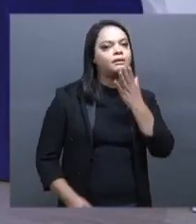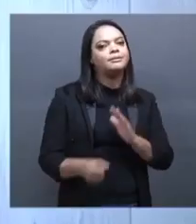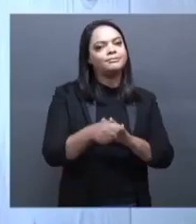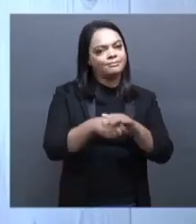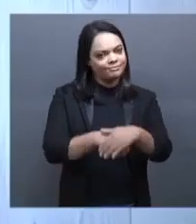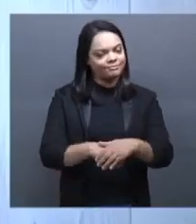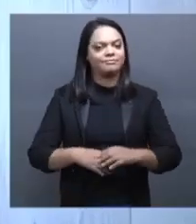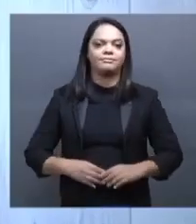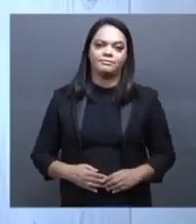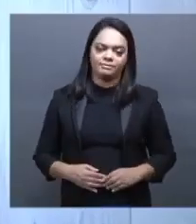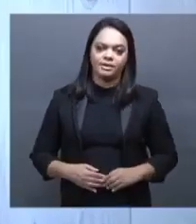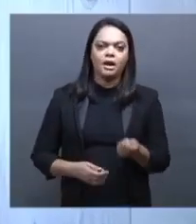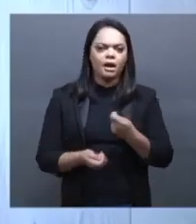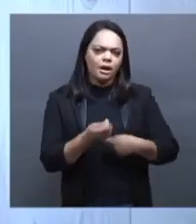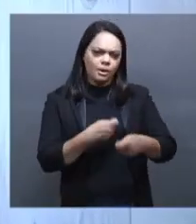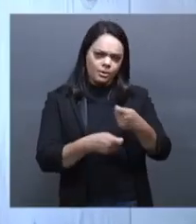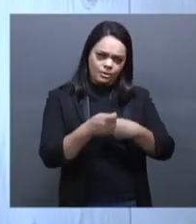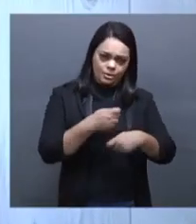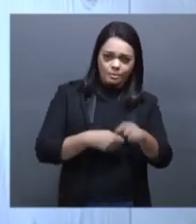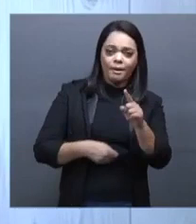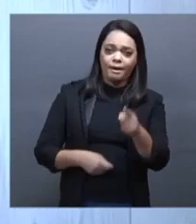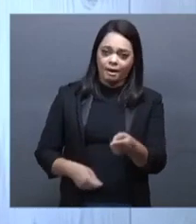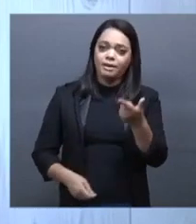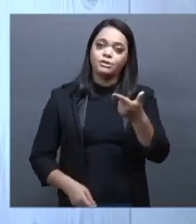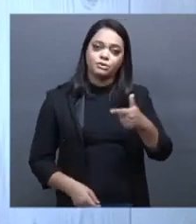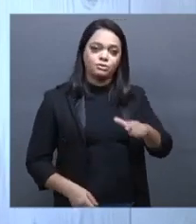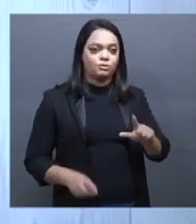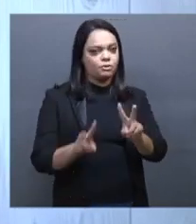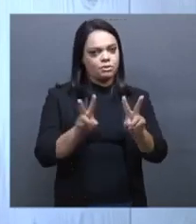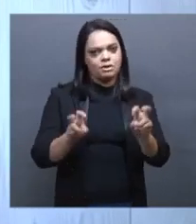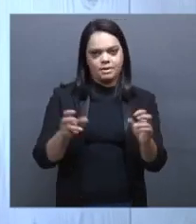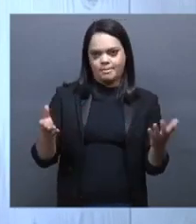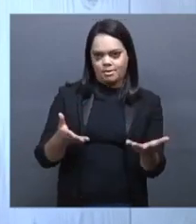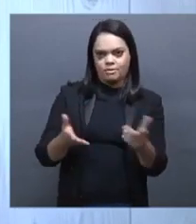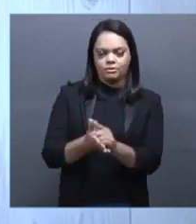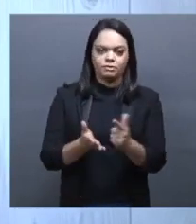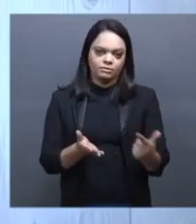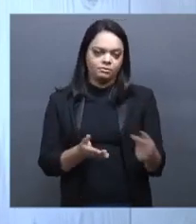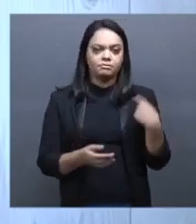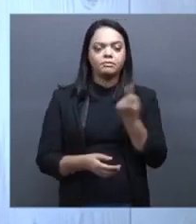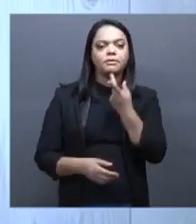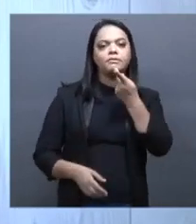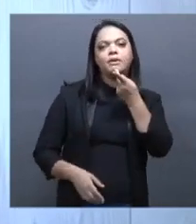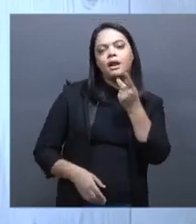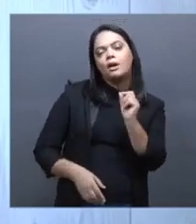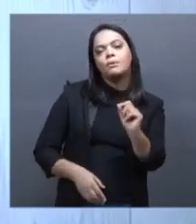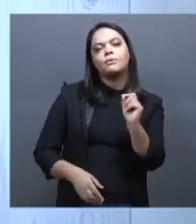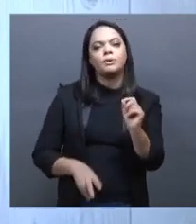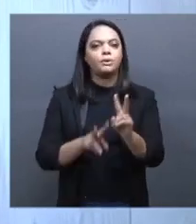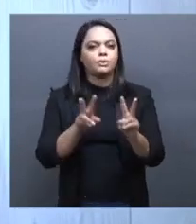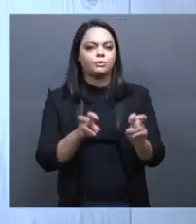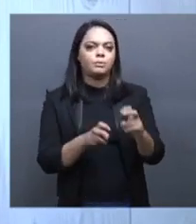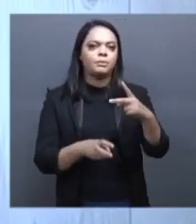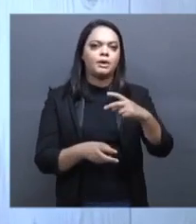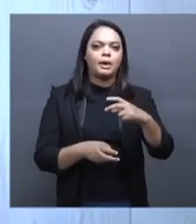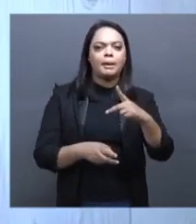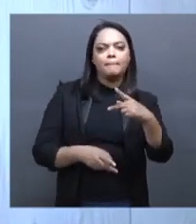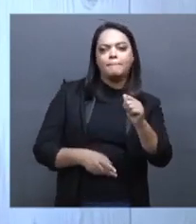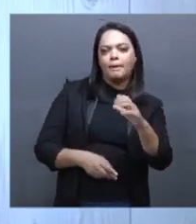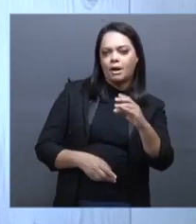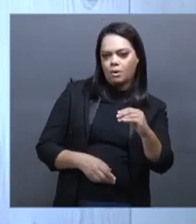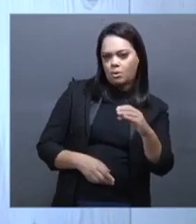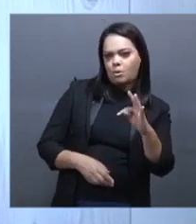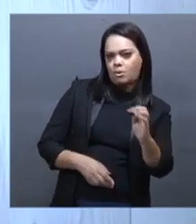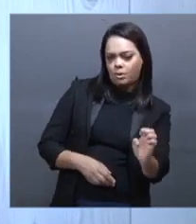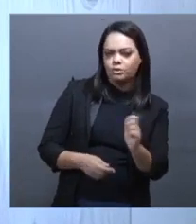Olá, boa noite. A economia é novamente o tema do Jornal da UFO. Vamos abordar a análise sobre os pacotes econômicos que vêm